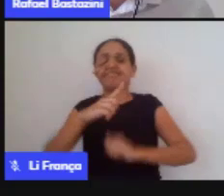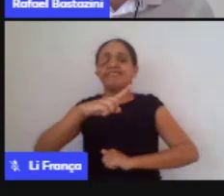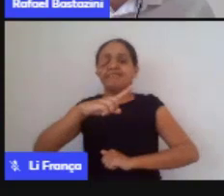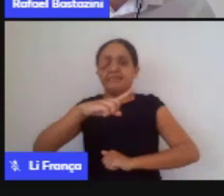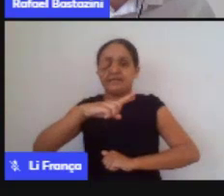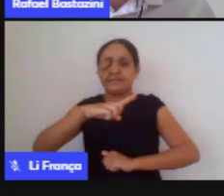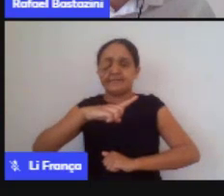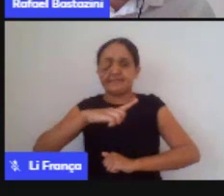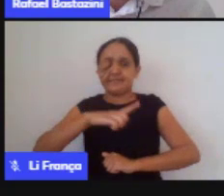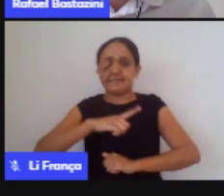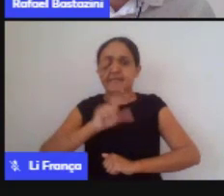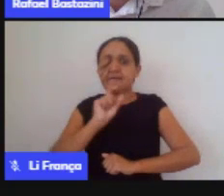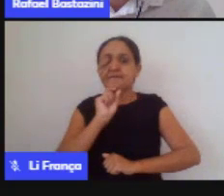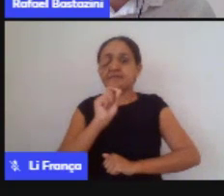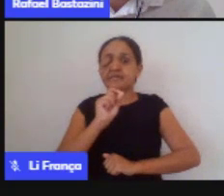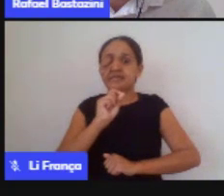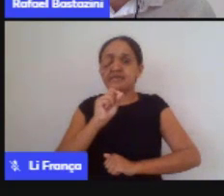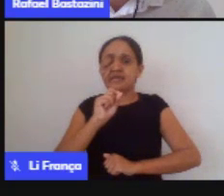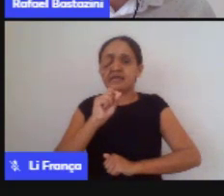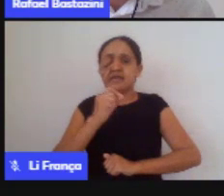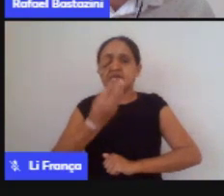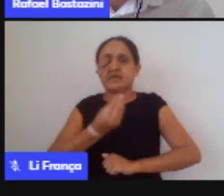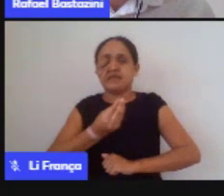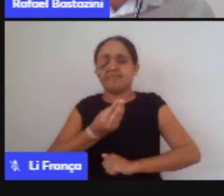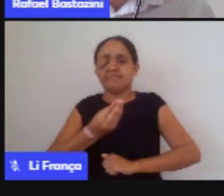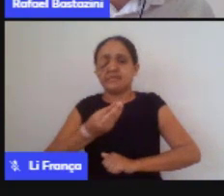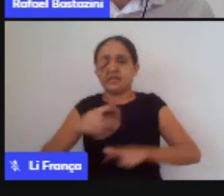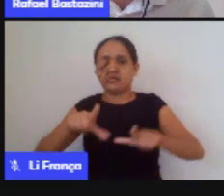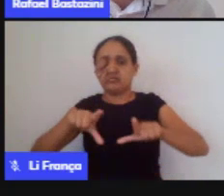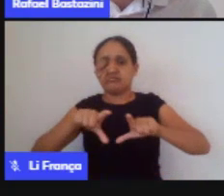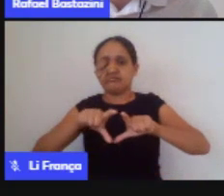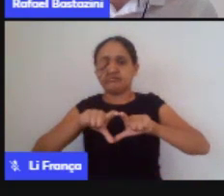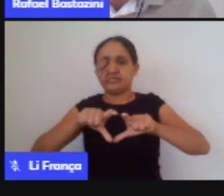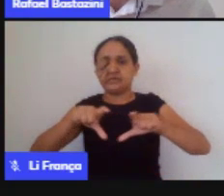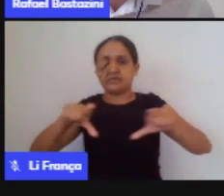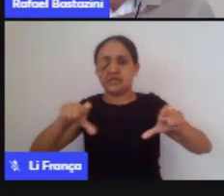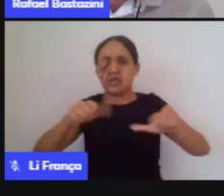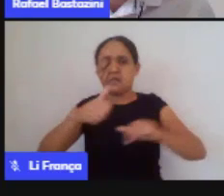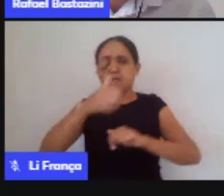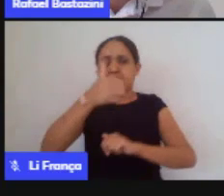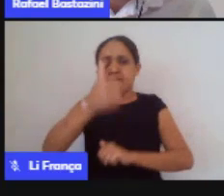as condições das vias públicas em Campo Grande no ano de